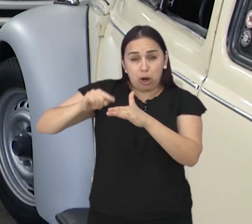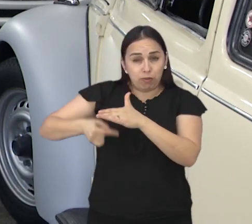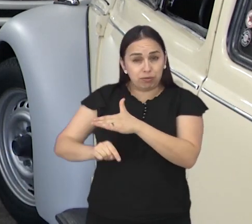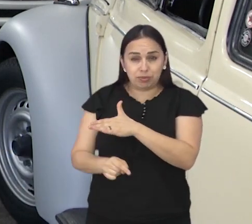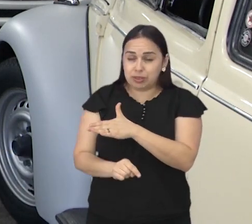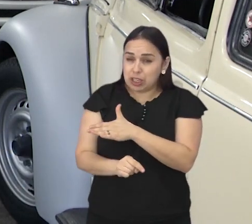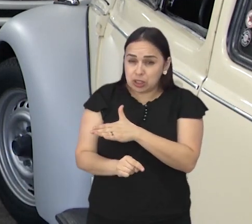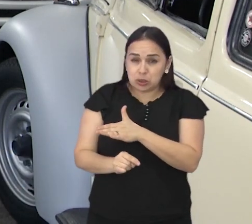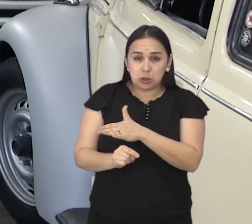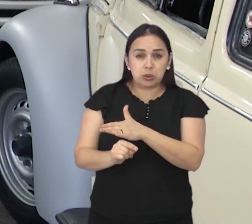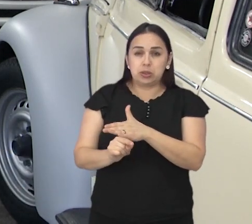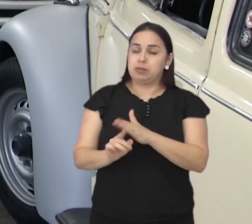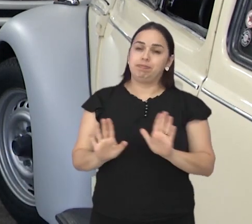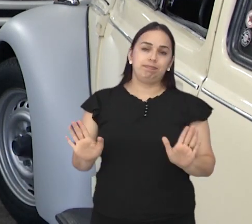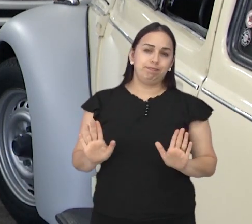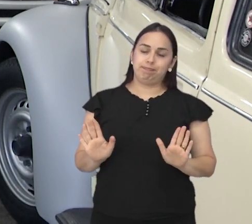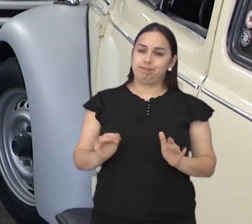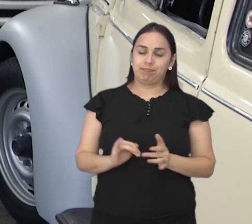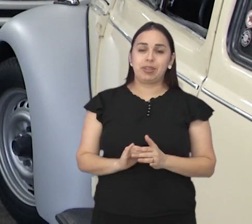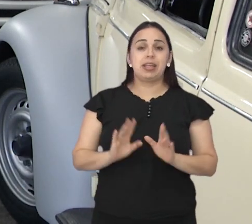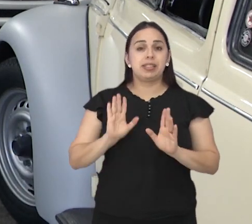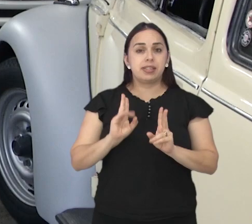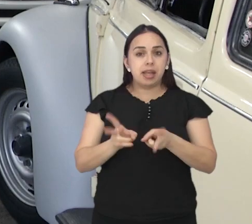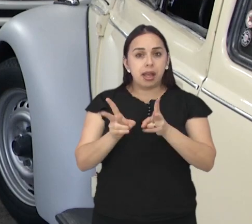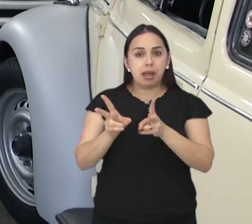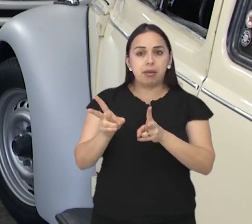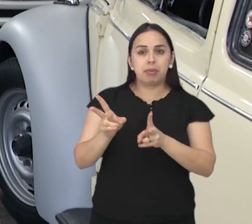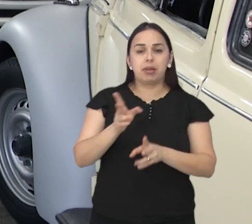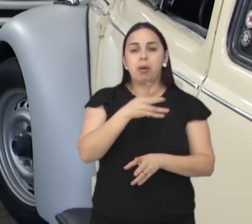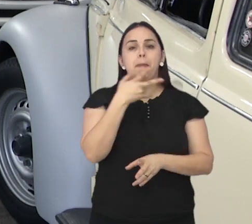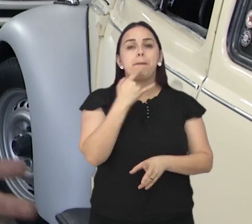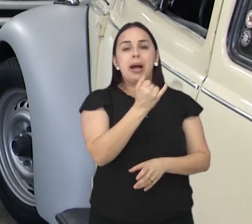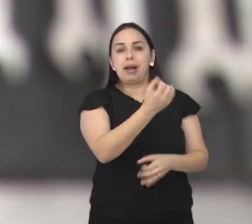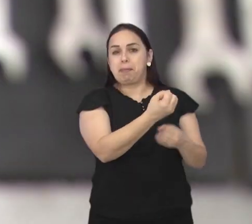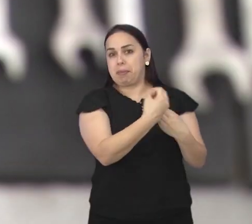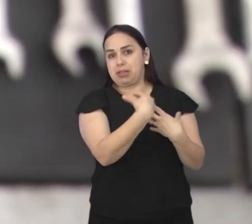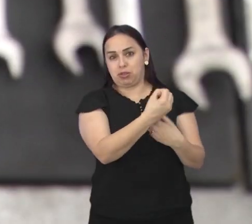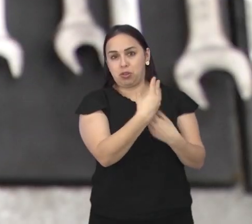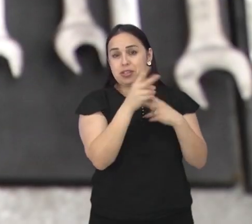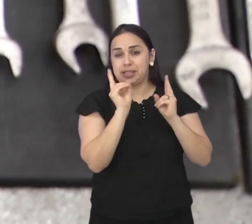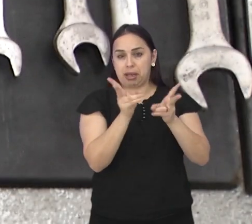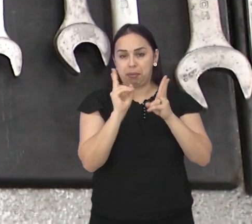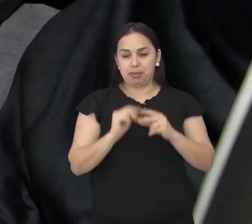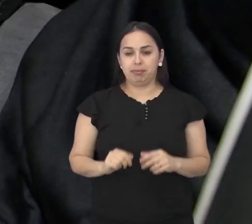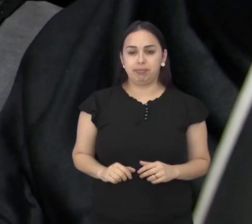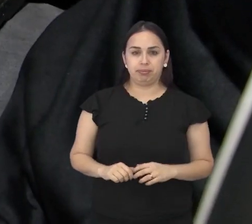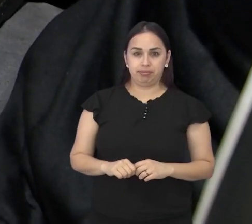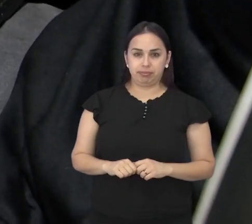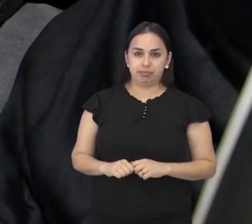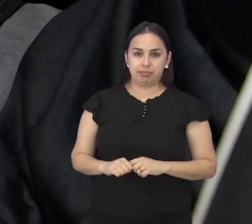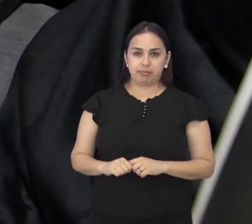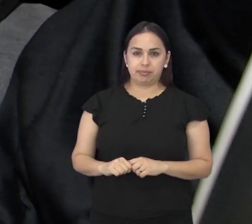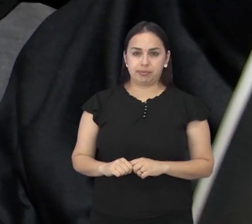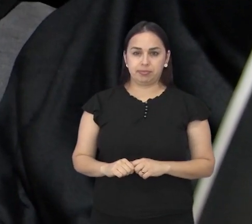estudamos a mecânica para aprender. Sempre aprendemos com o pai.